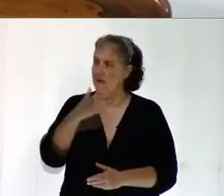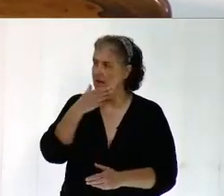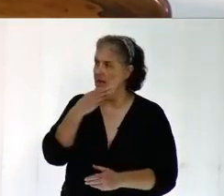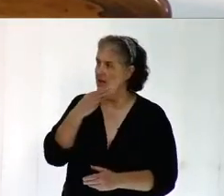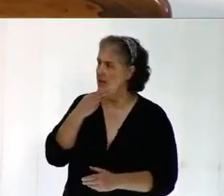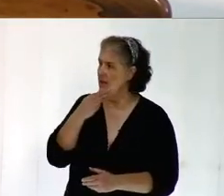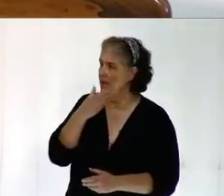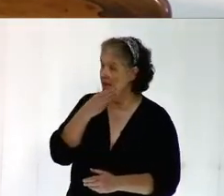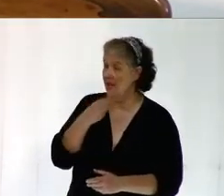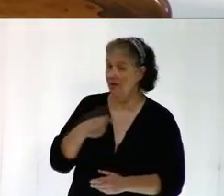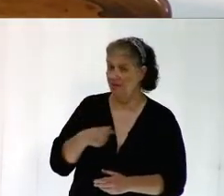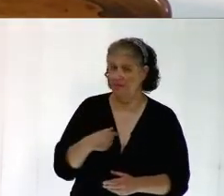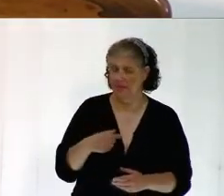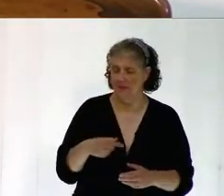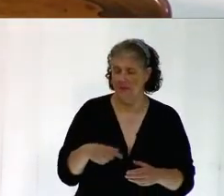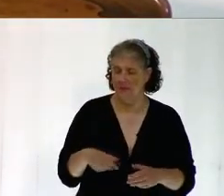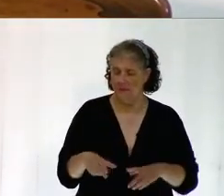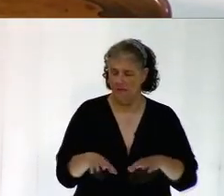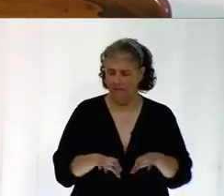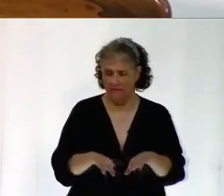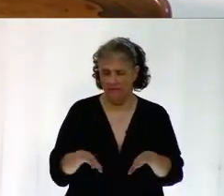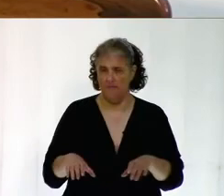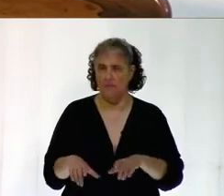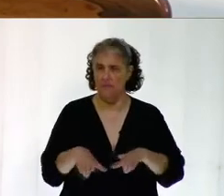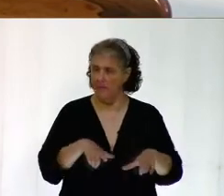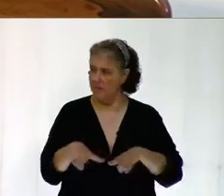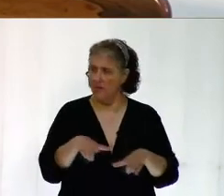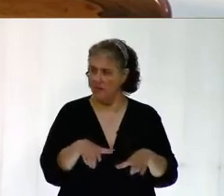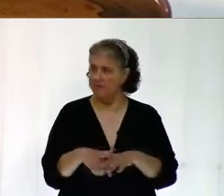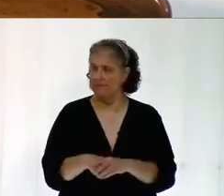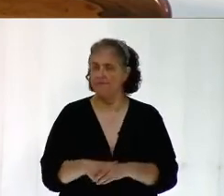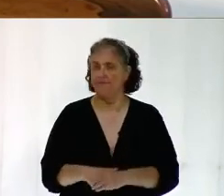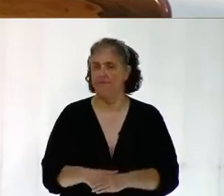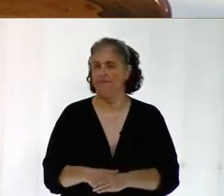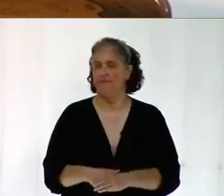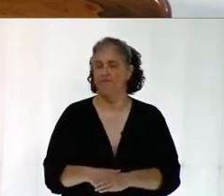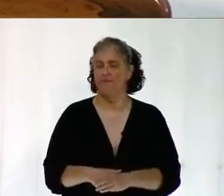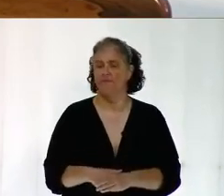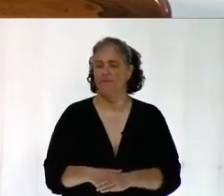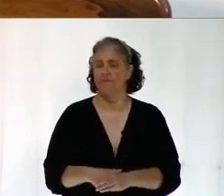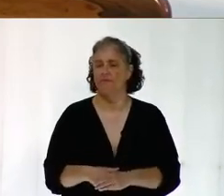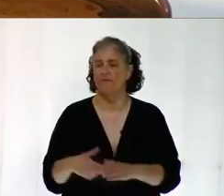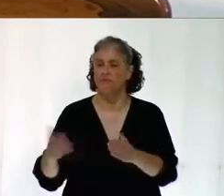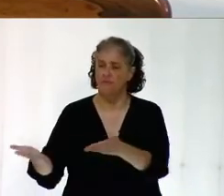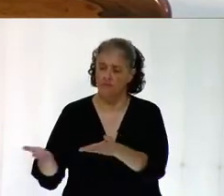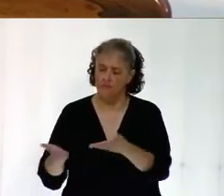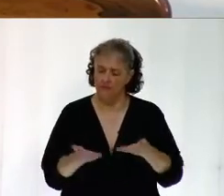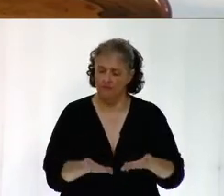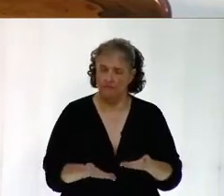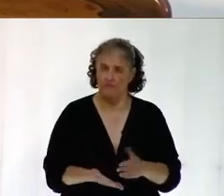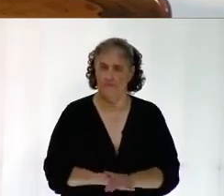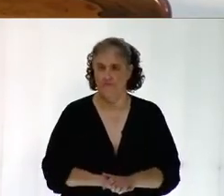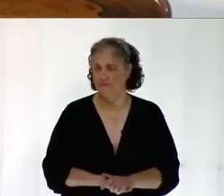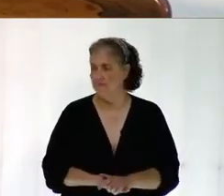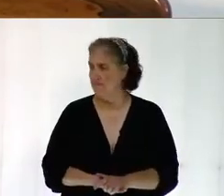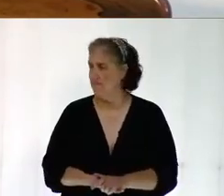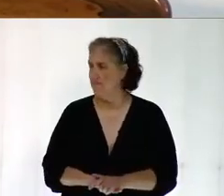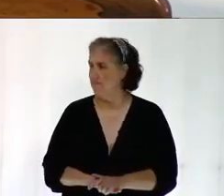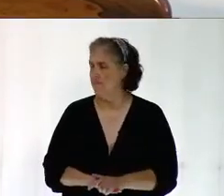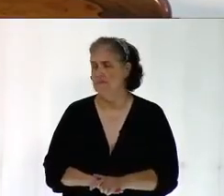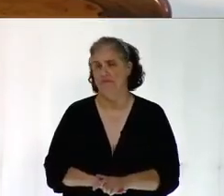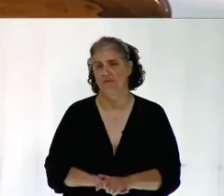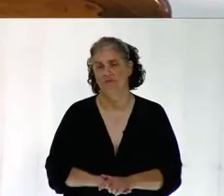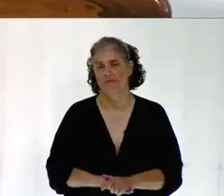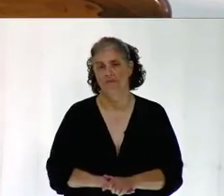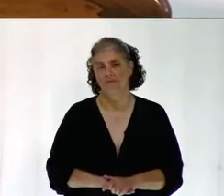só que é o meu trabalho eu recebo para fazer isso e talvez em algum momento da vida alguns de nós